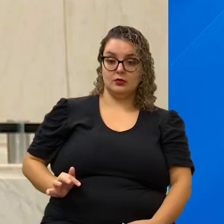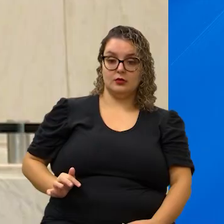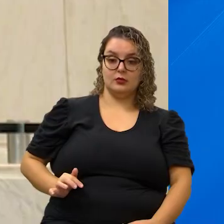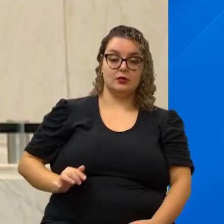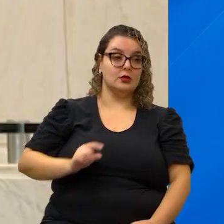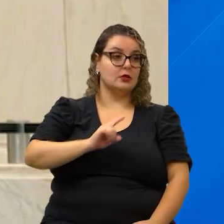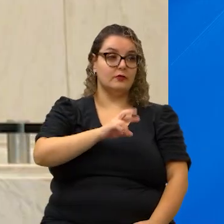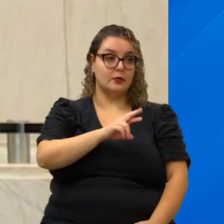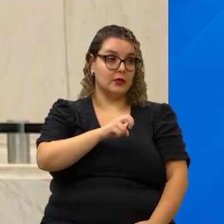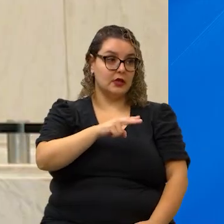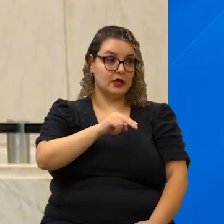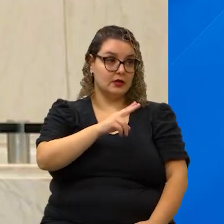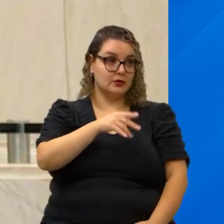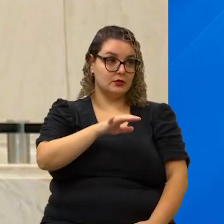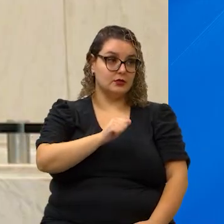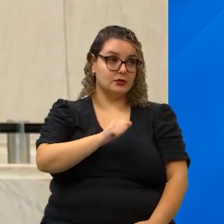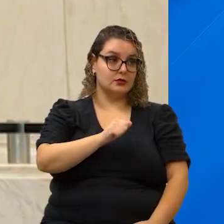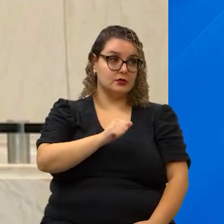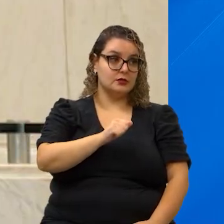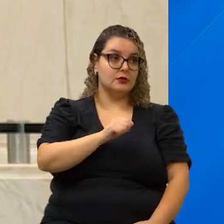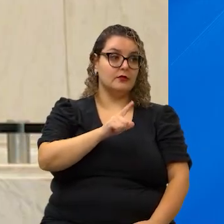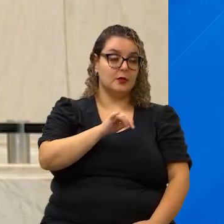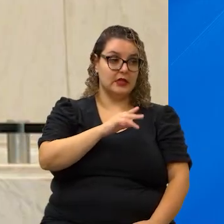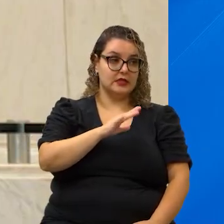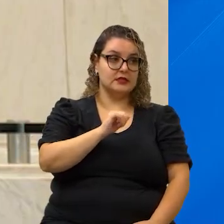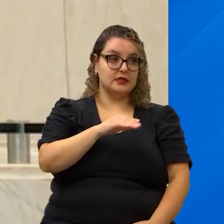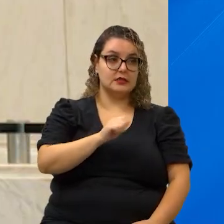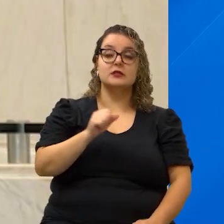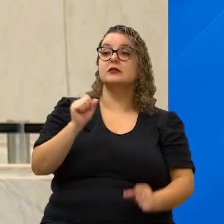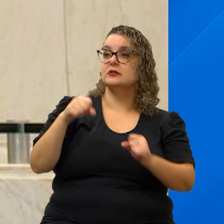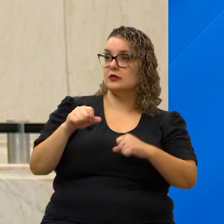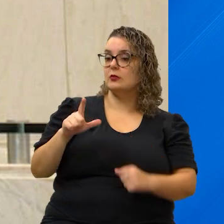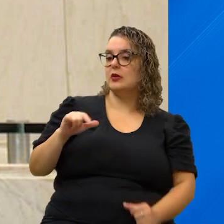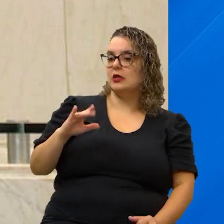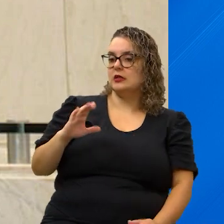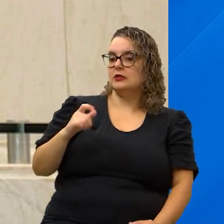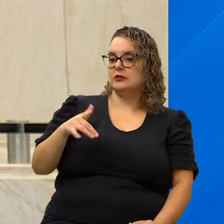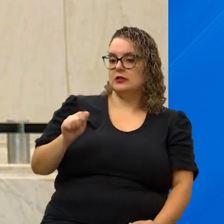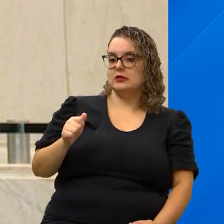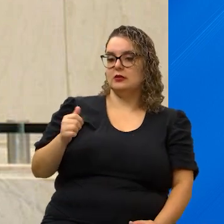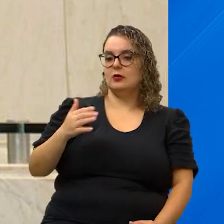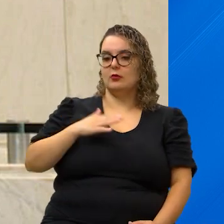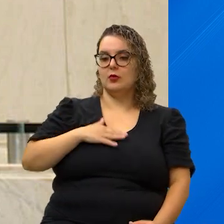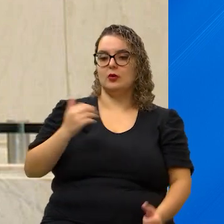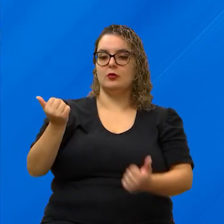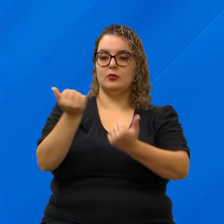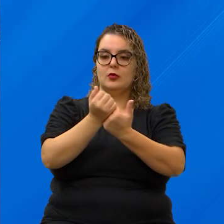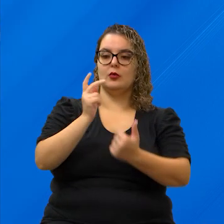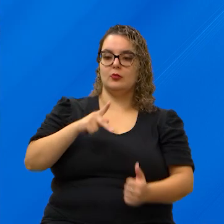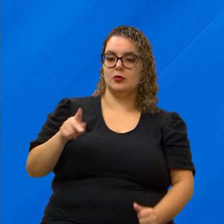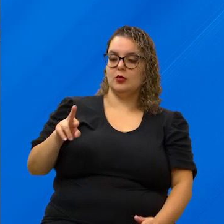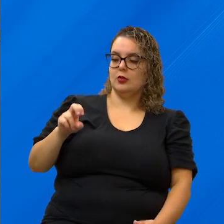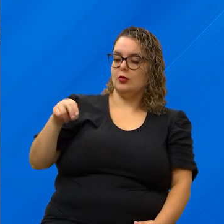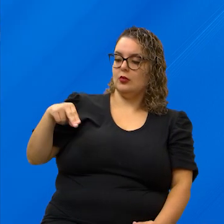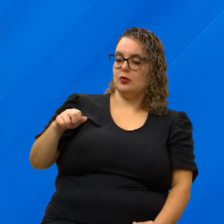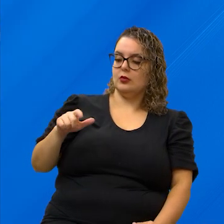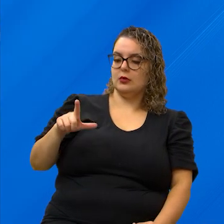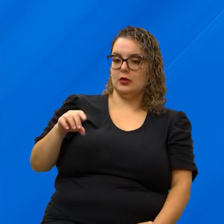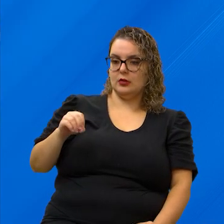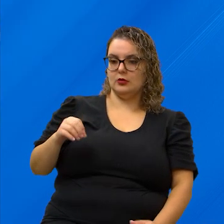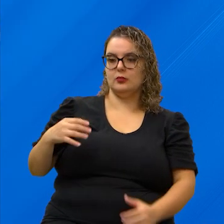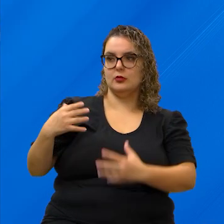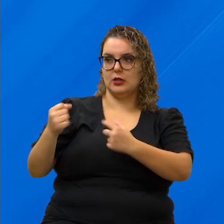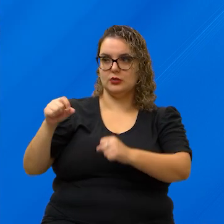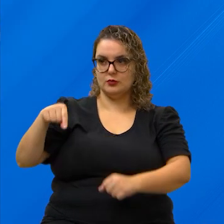federal. Não foi uma renúncia, foi uma licença. Foi uma licença. O meu suplente aqui assumiu, na época, o professor